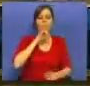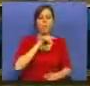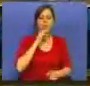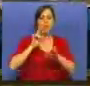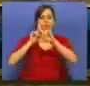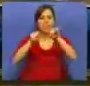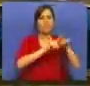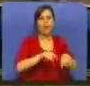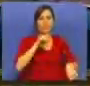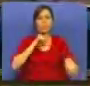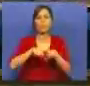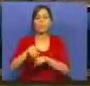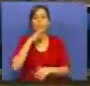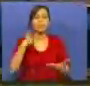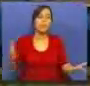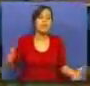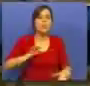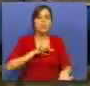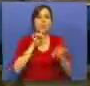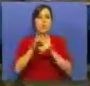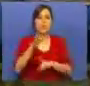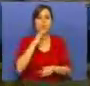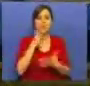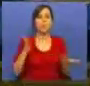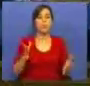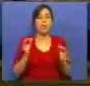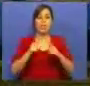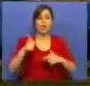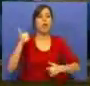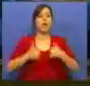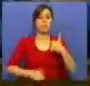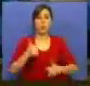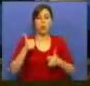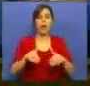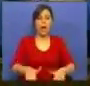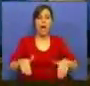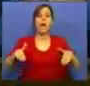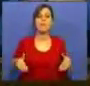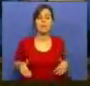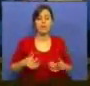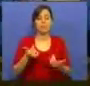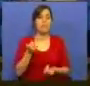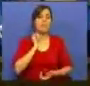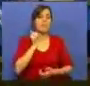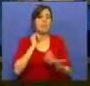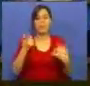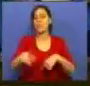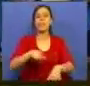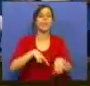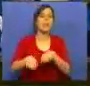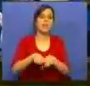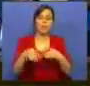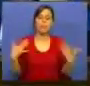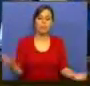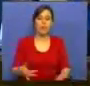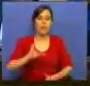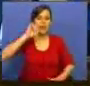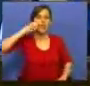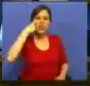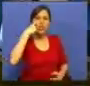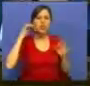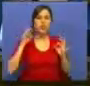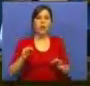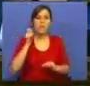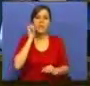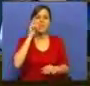dos vários deputados, senhoras e senhores deputados, estão a concorrer para a abstenção, para a indiferença da política, para a desconfiança